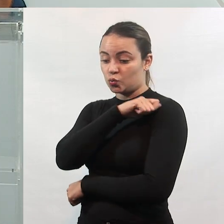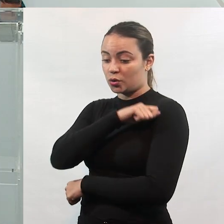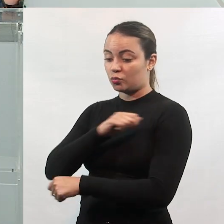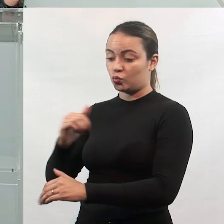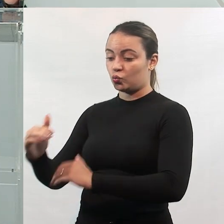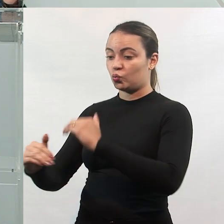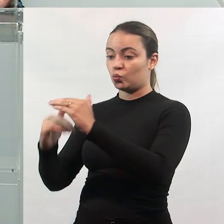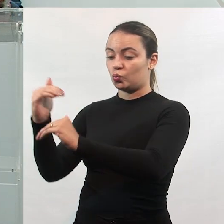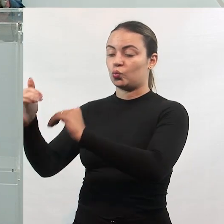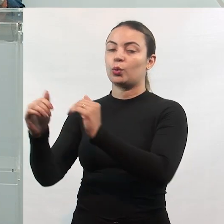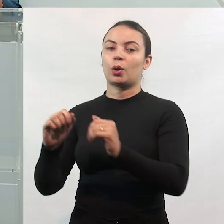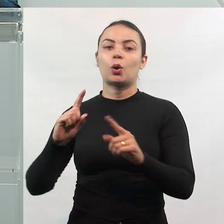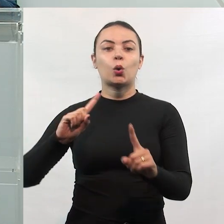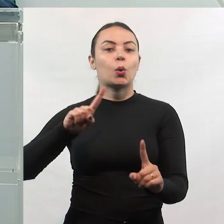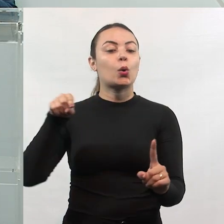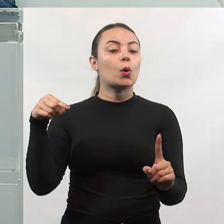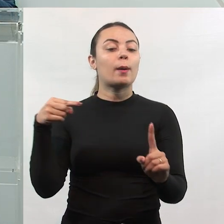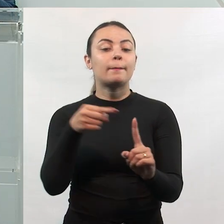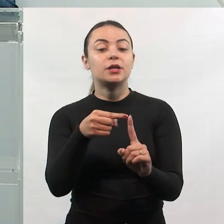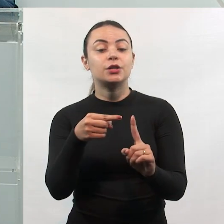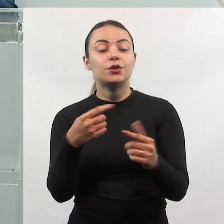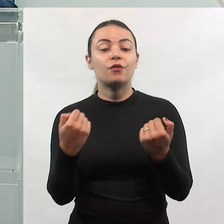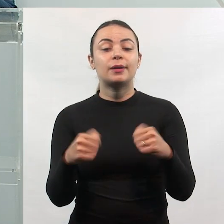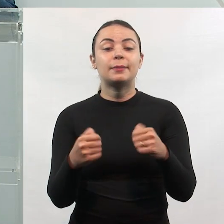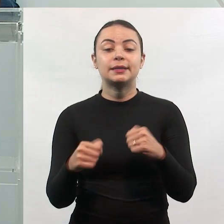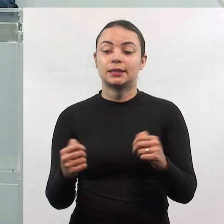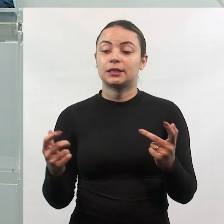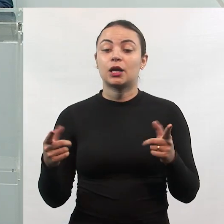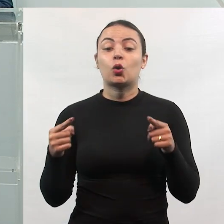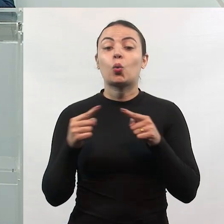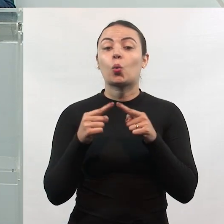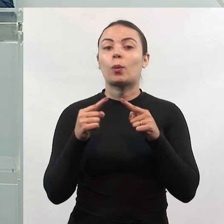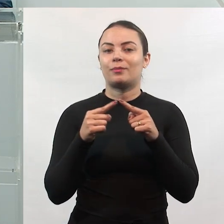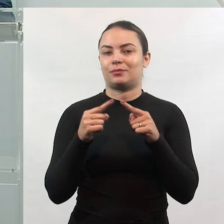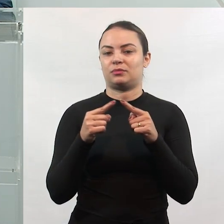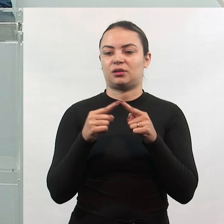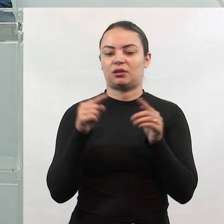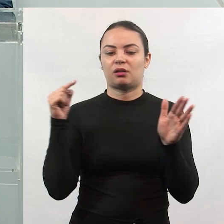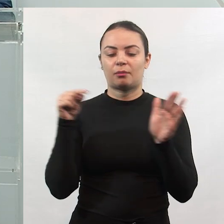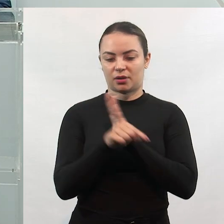desempenho acadêmico, o meu objetivo, automaticamente, ele passa a ser a